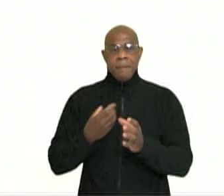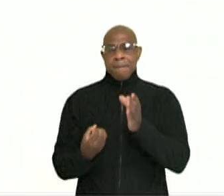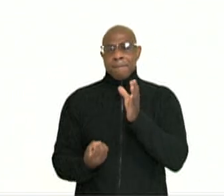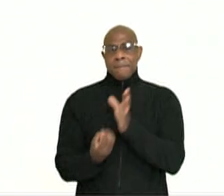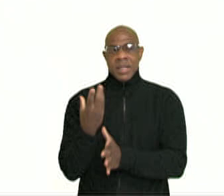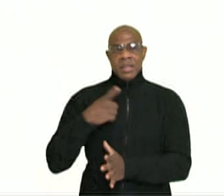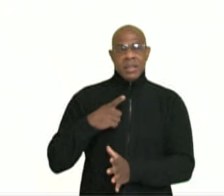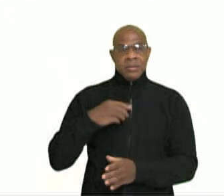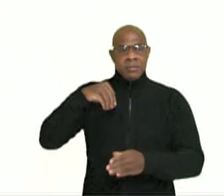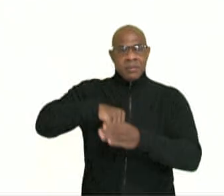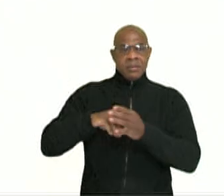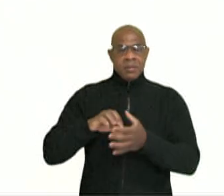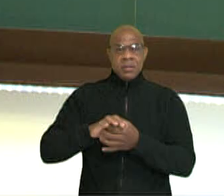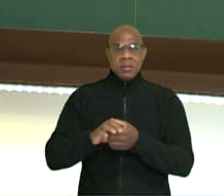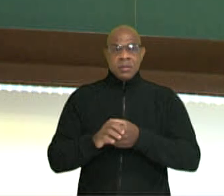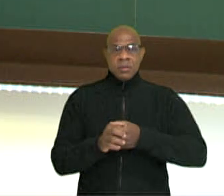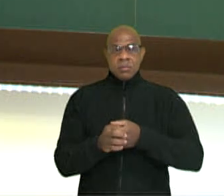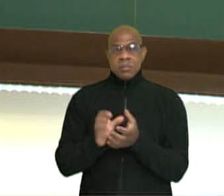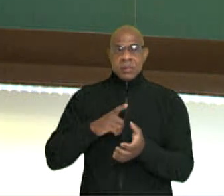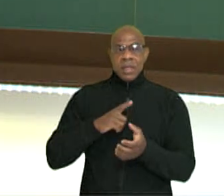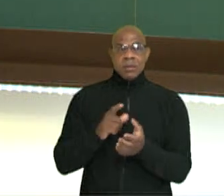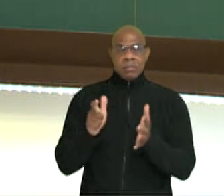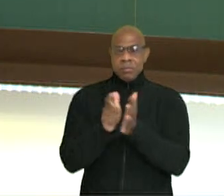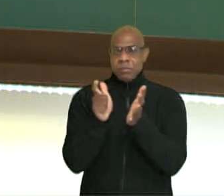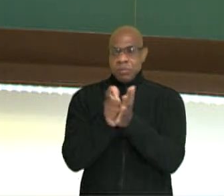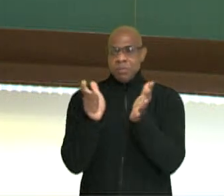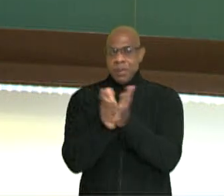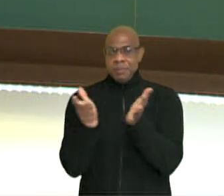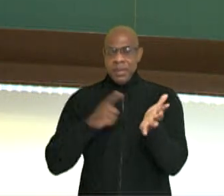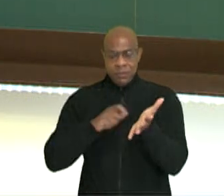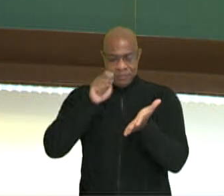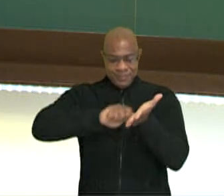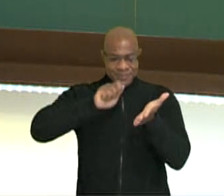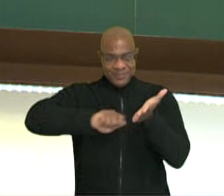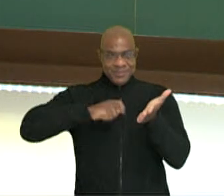no cristal da celulose, que está aí no papel que você usa para escrever.